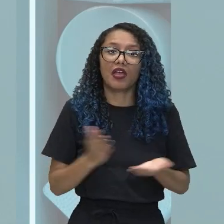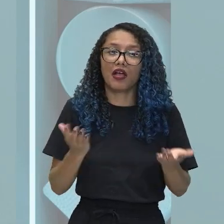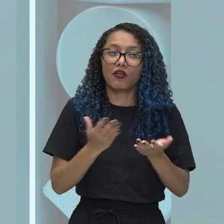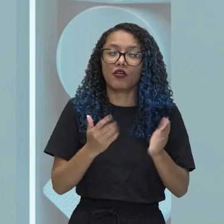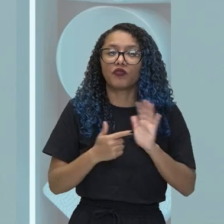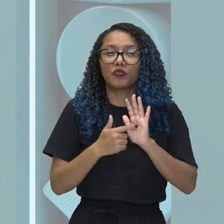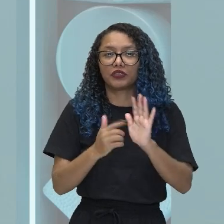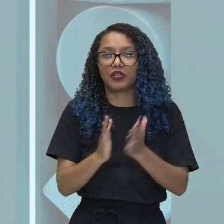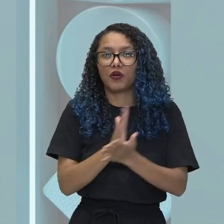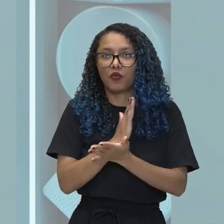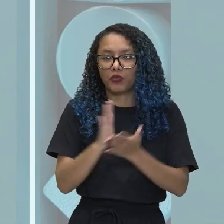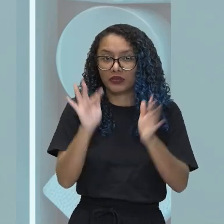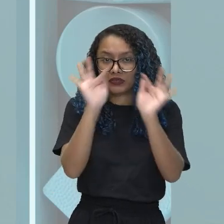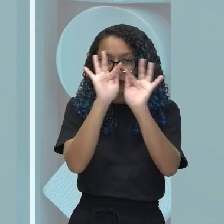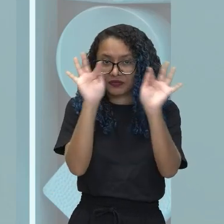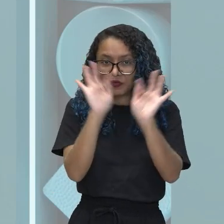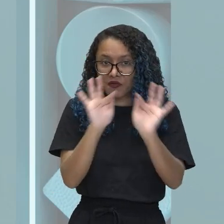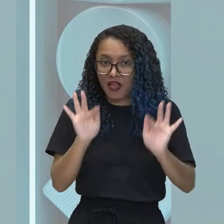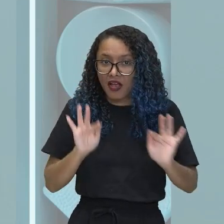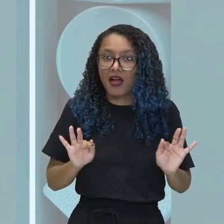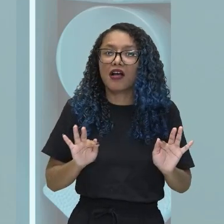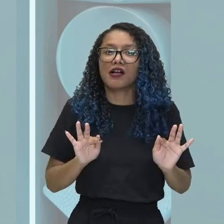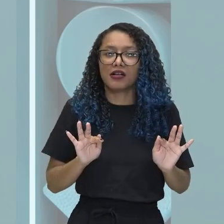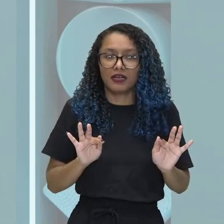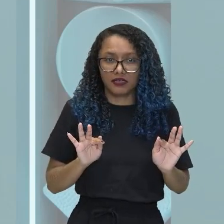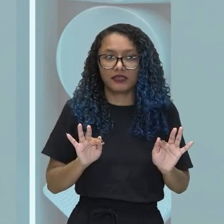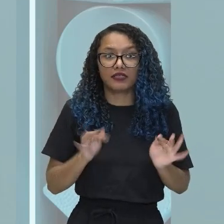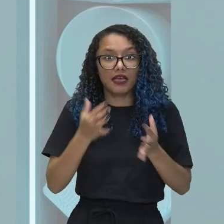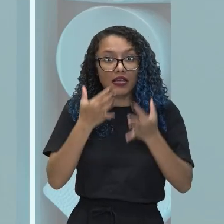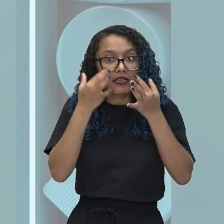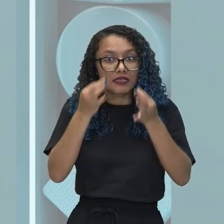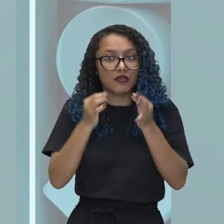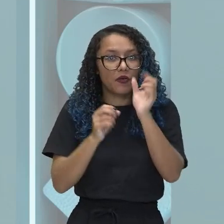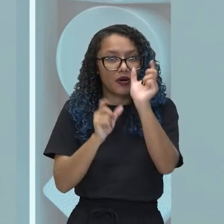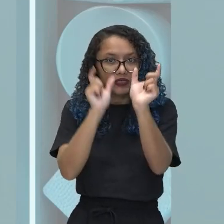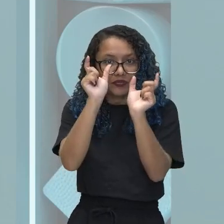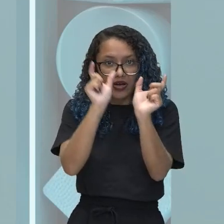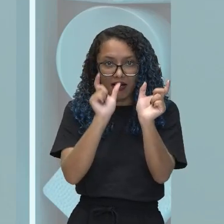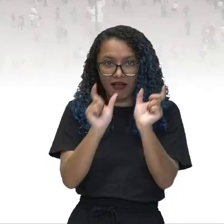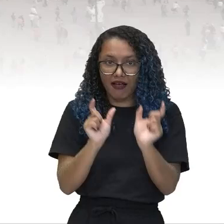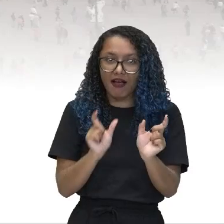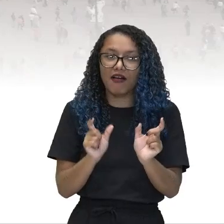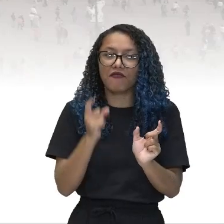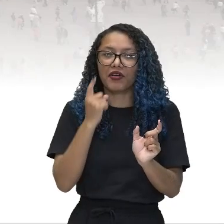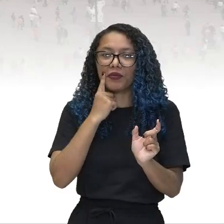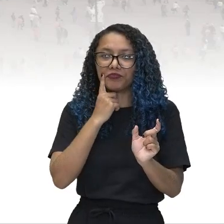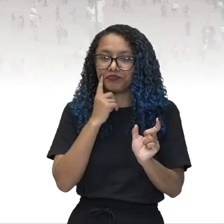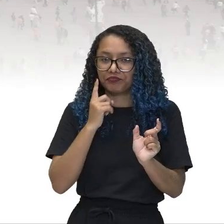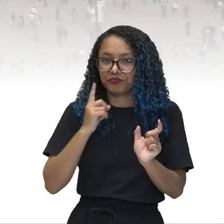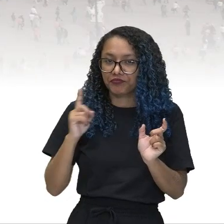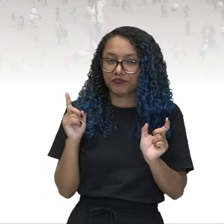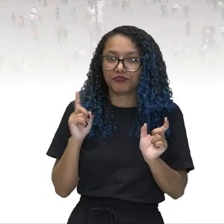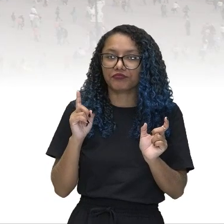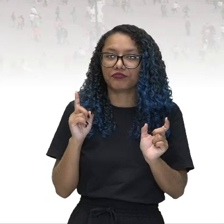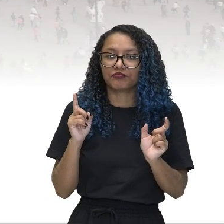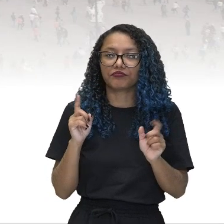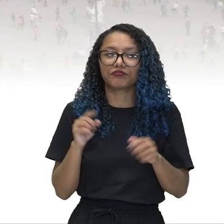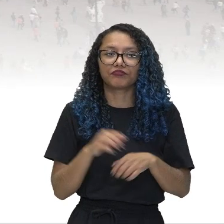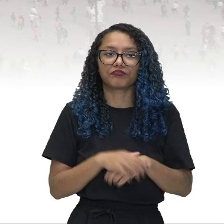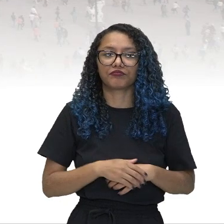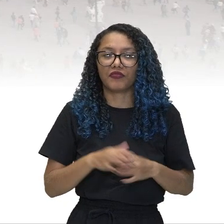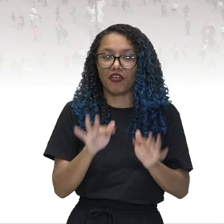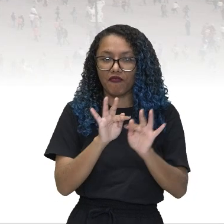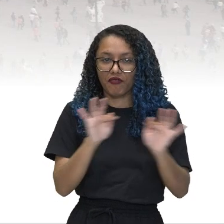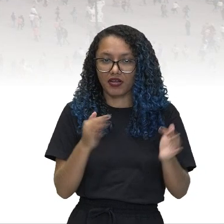frases e vamos dar uma olhadinha aqui nas palavras que estão em destaque nessas fres vamoso Plaza de